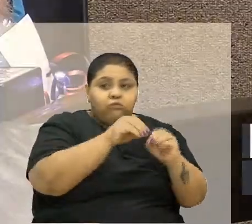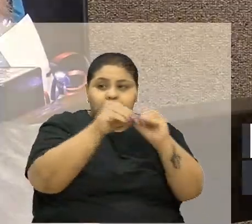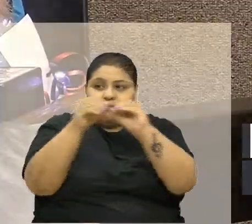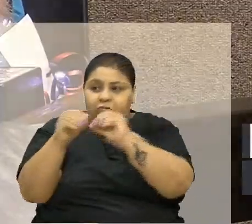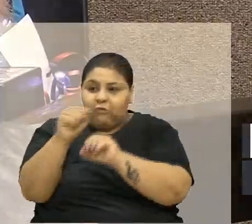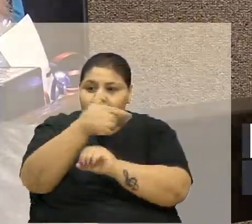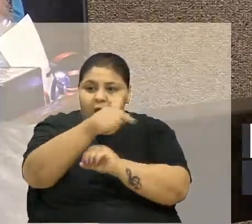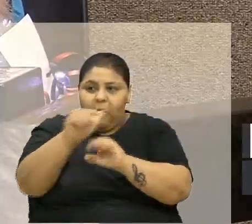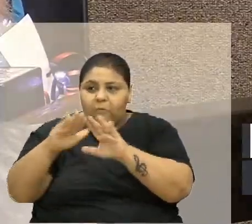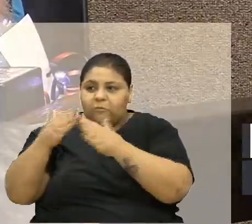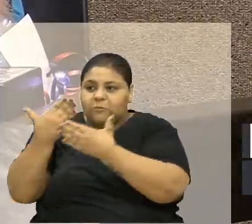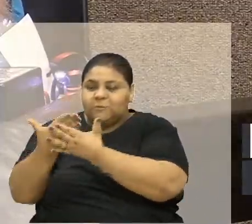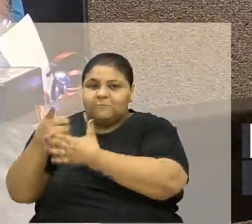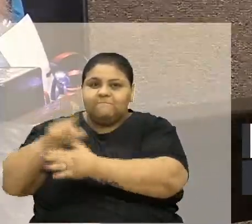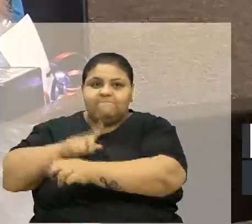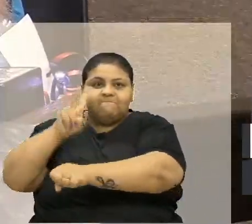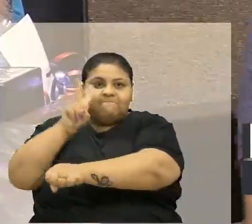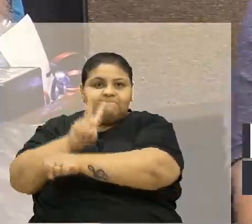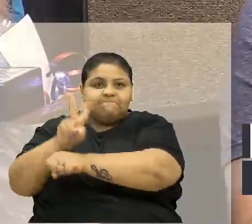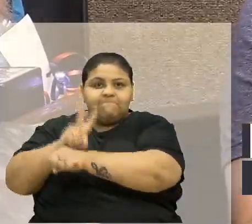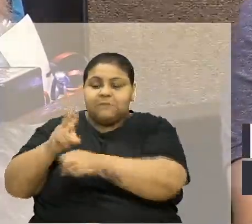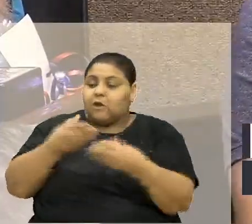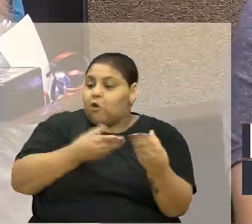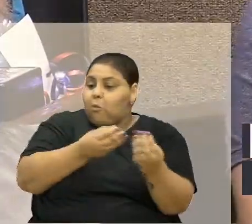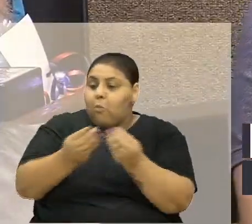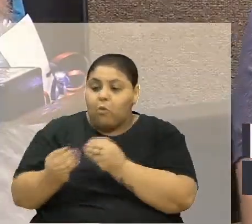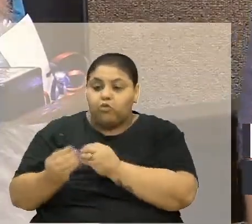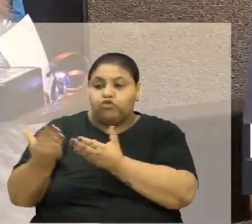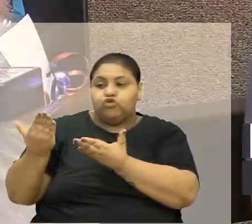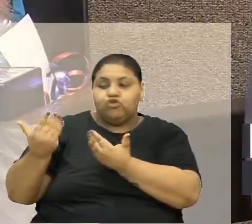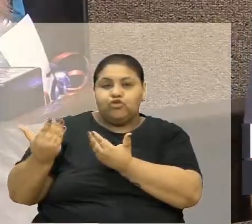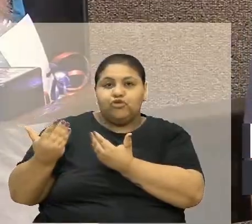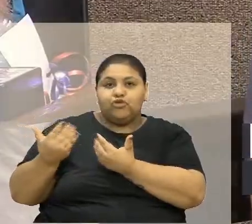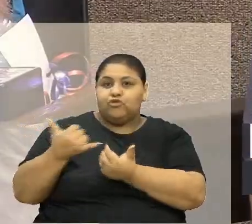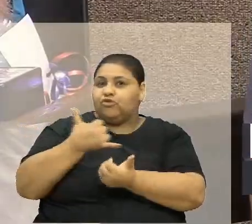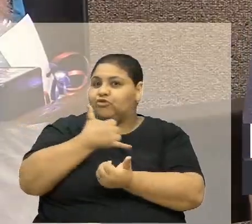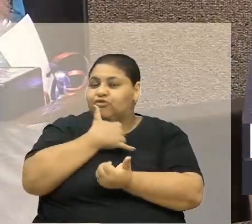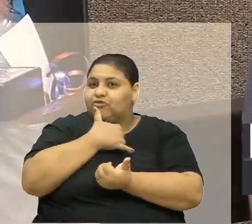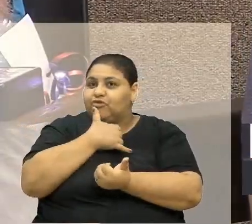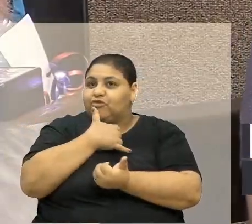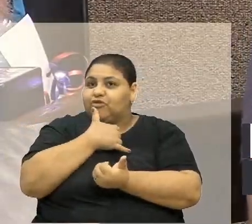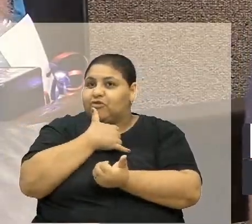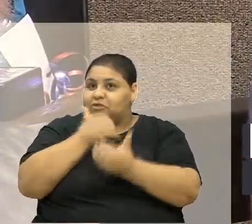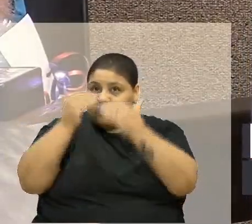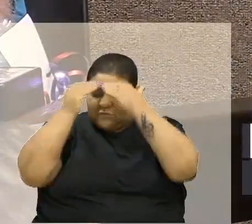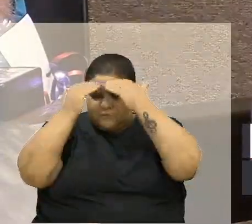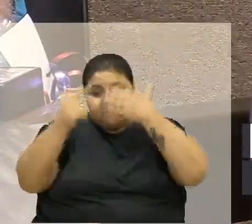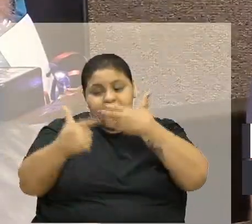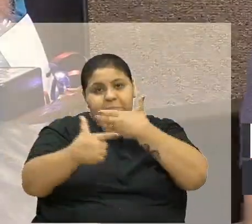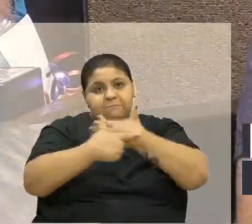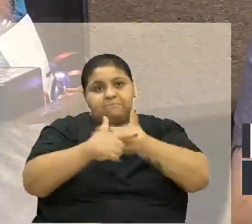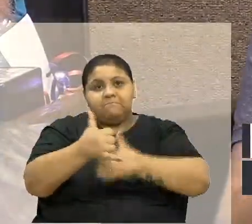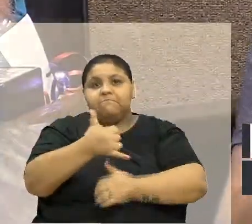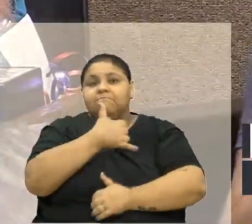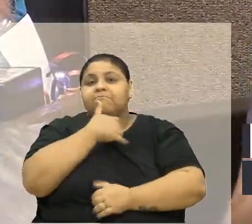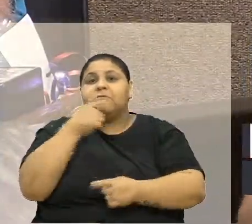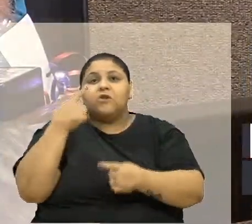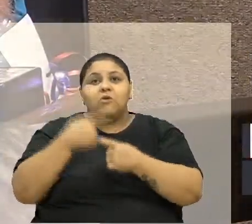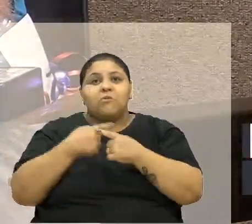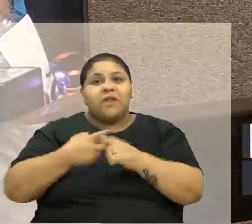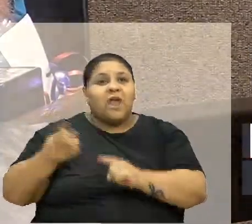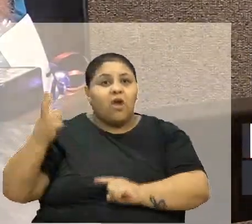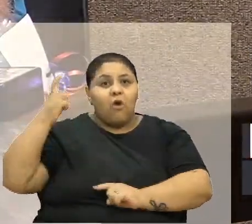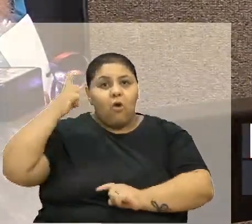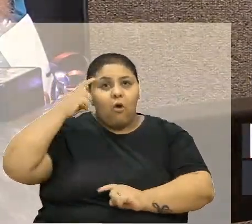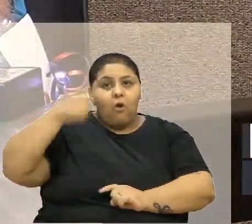vaga. Muitos desses jovens e adolescentes, infelizmente, não cumprem o seu papel, infelizmente, porque é uma coisa cultural